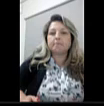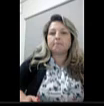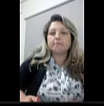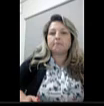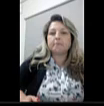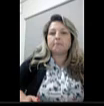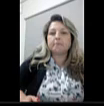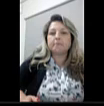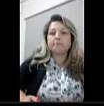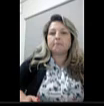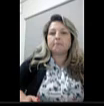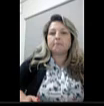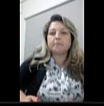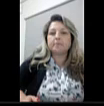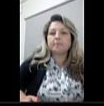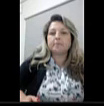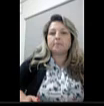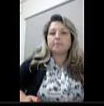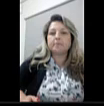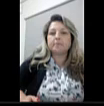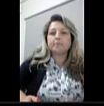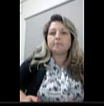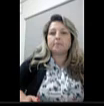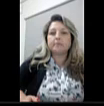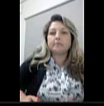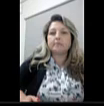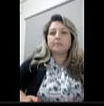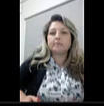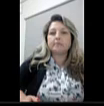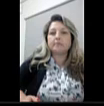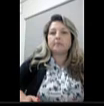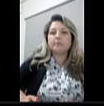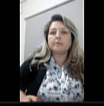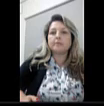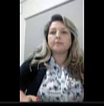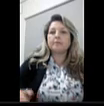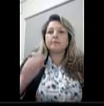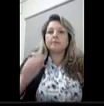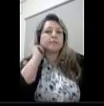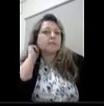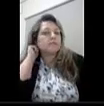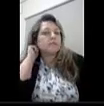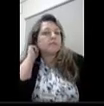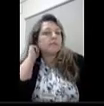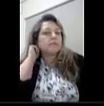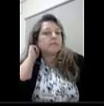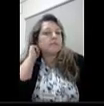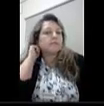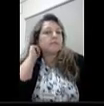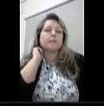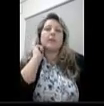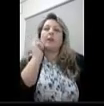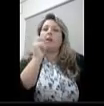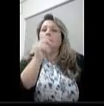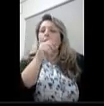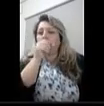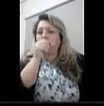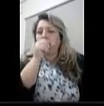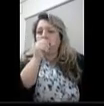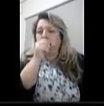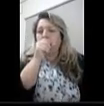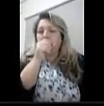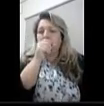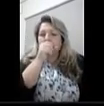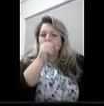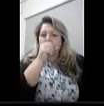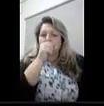neuropsicologia na Argentina que eu fiquei apaixonada nessa atividade que é uma atividade que trabalha controle inibitório que é uma função que